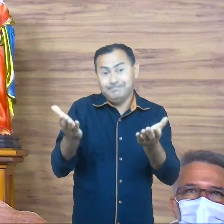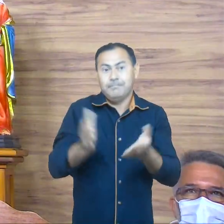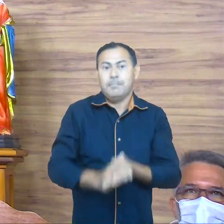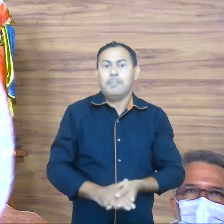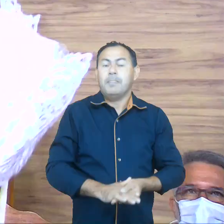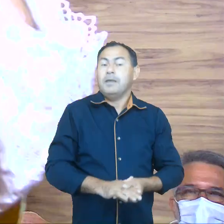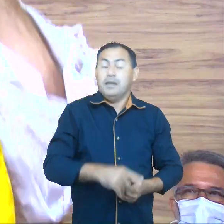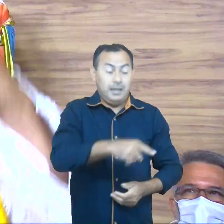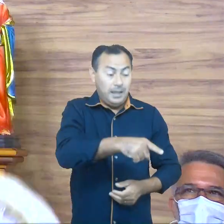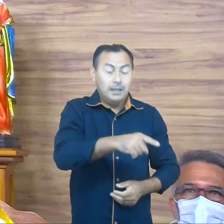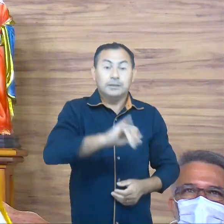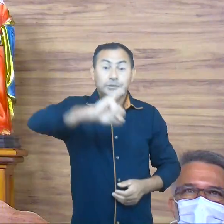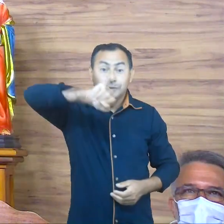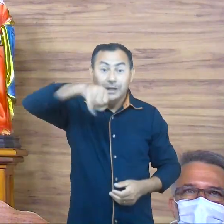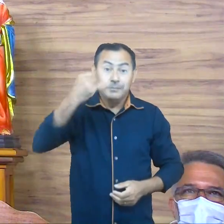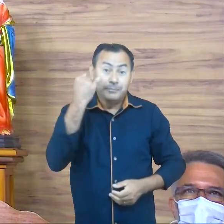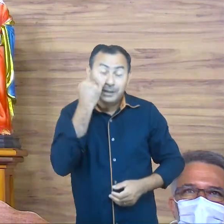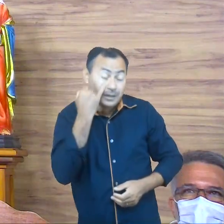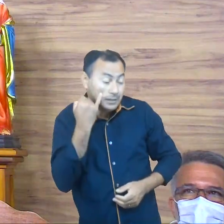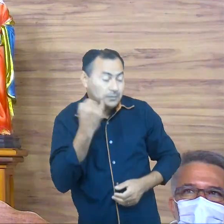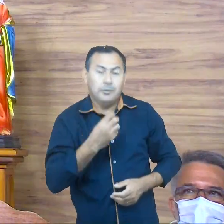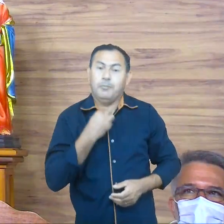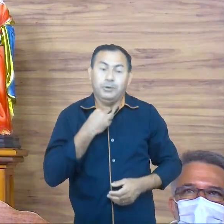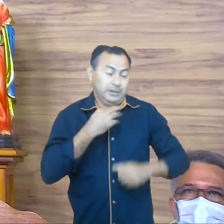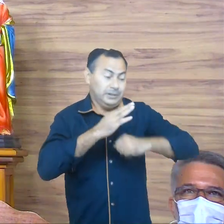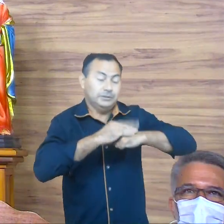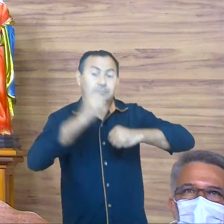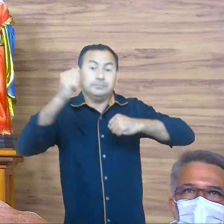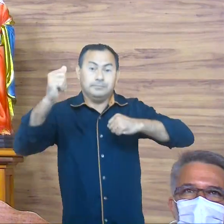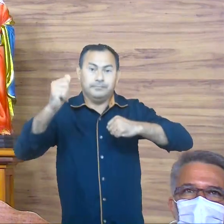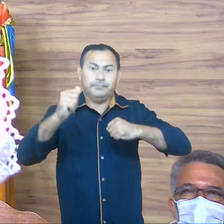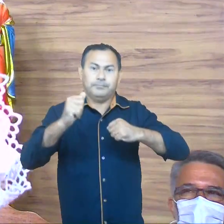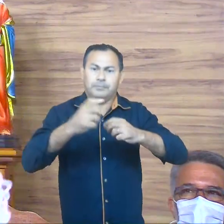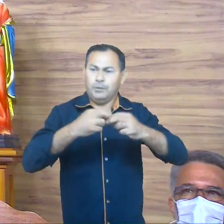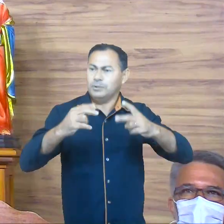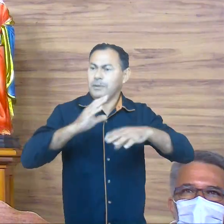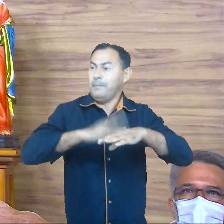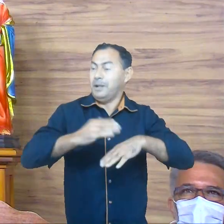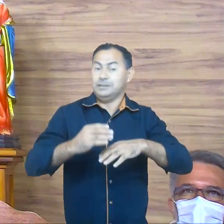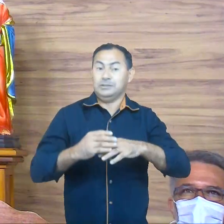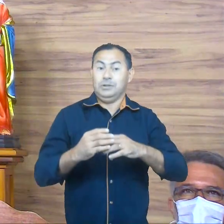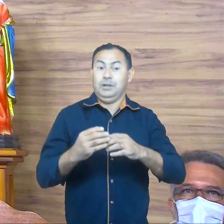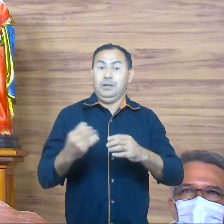Ele não esperava que Deus podia o chamar para algo maior.